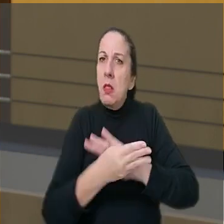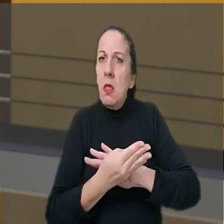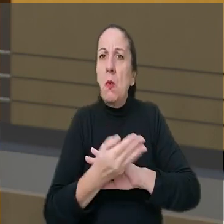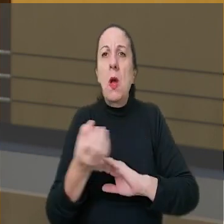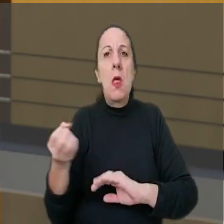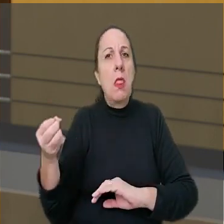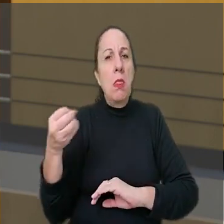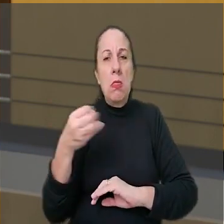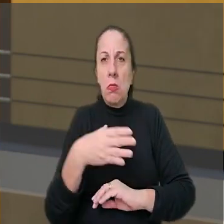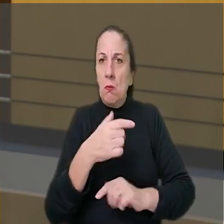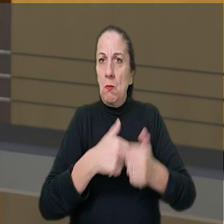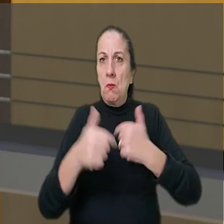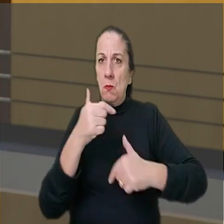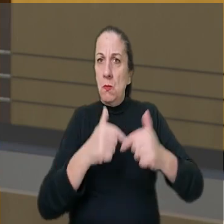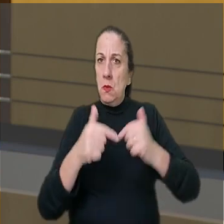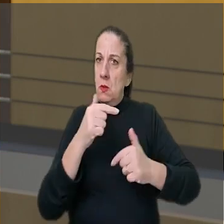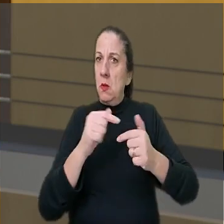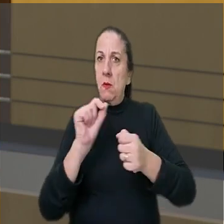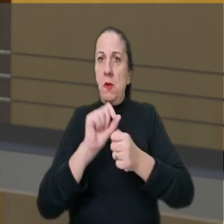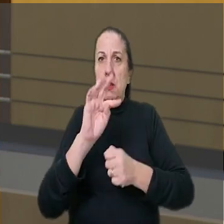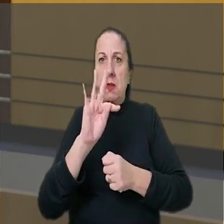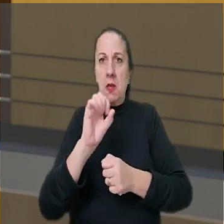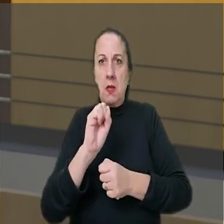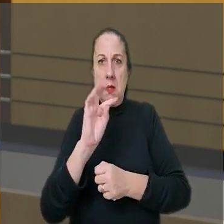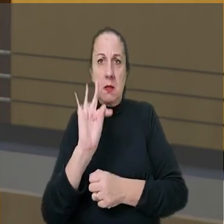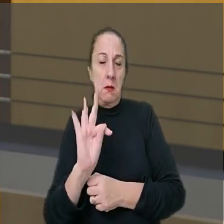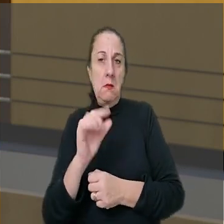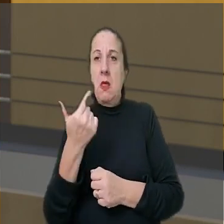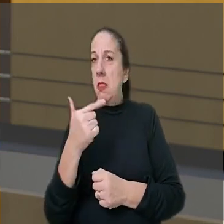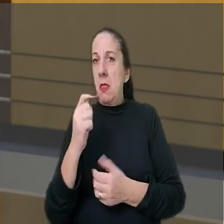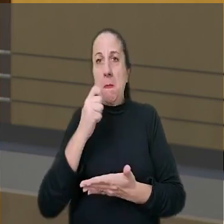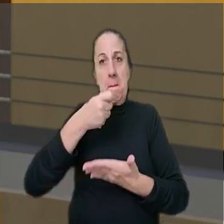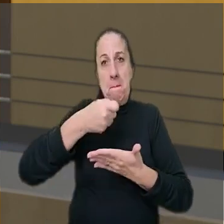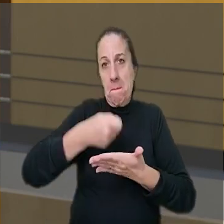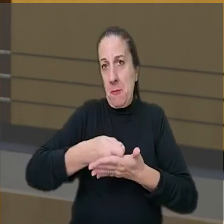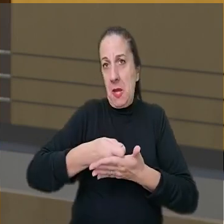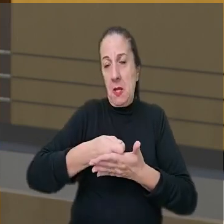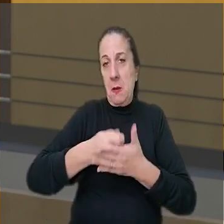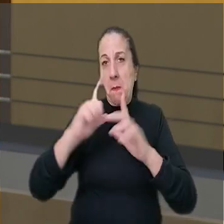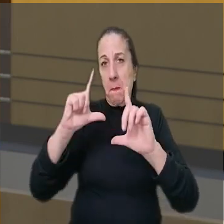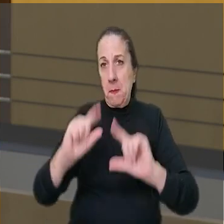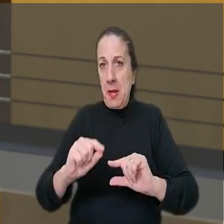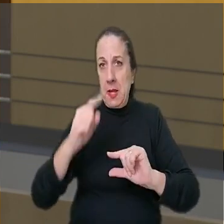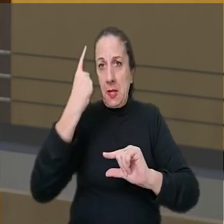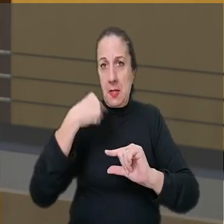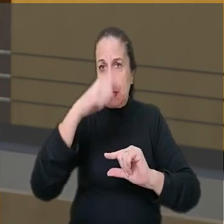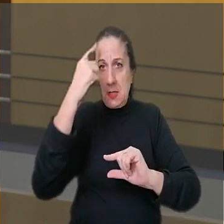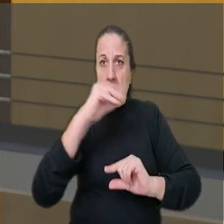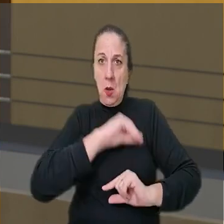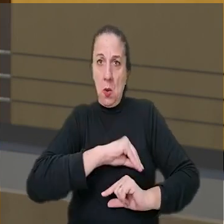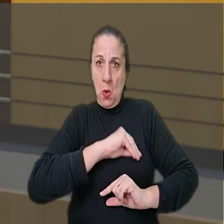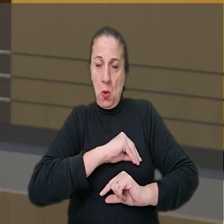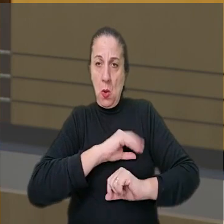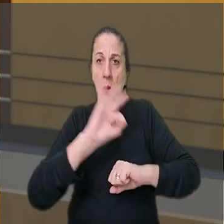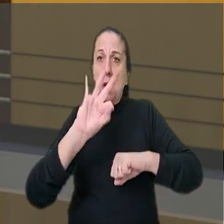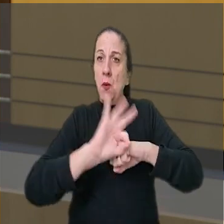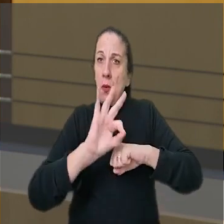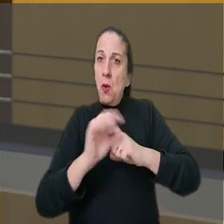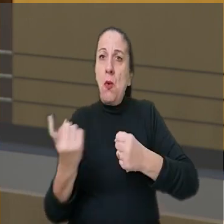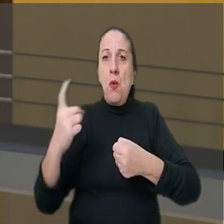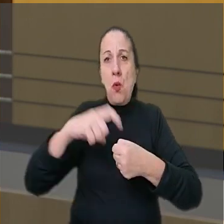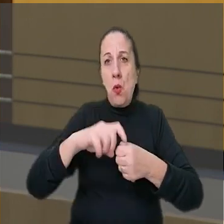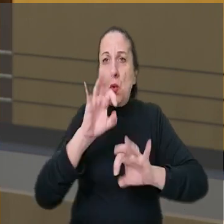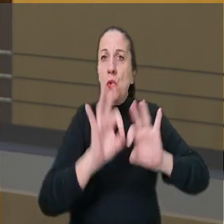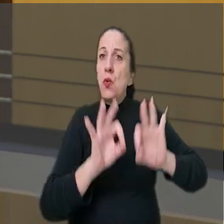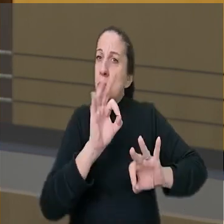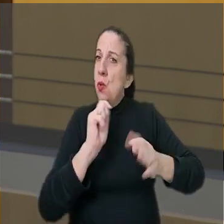readequado à nova jornada determinada pelo TST, sem prejuízo do pagamento do salário-hora. Os advogados, então,